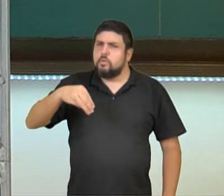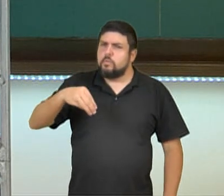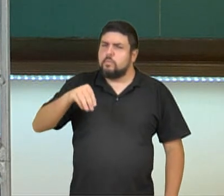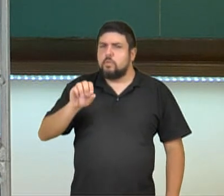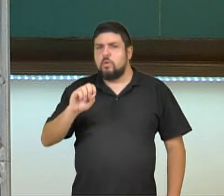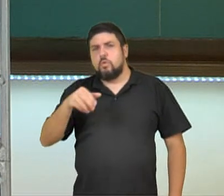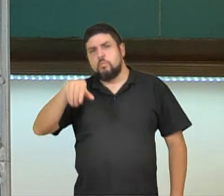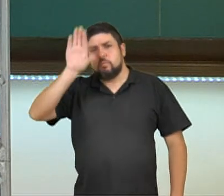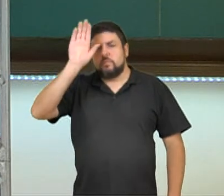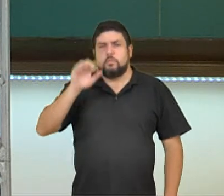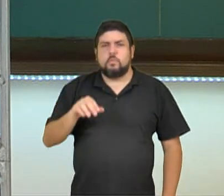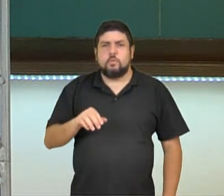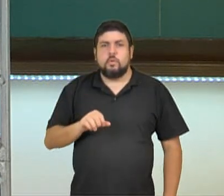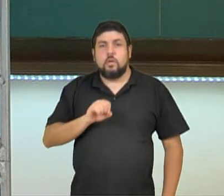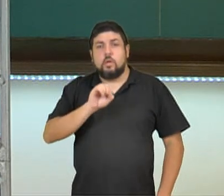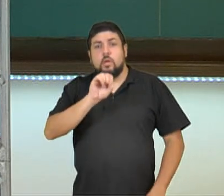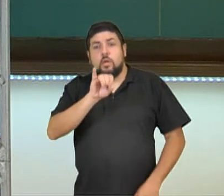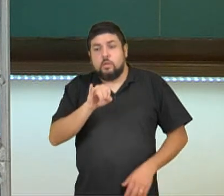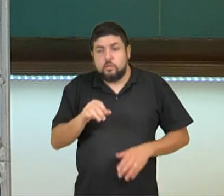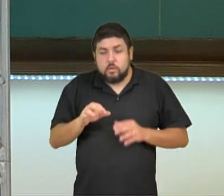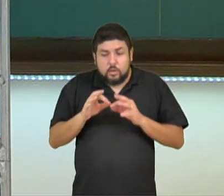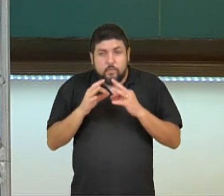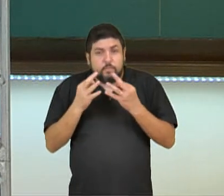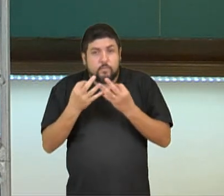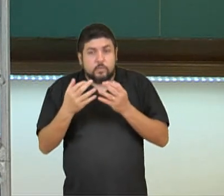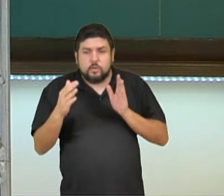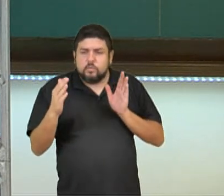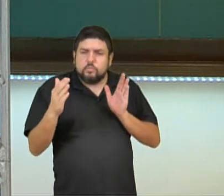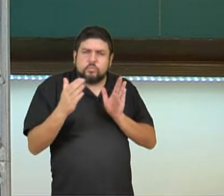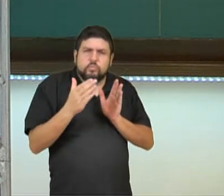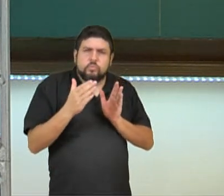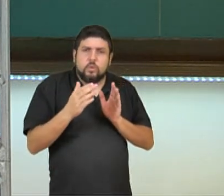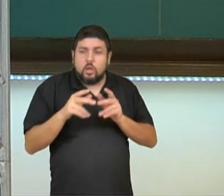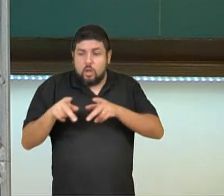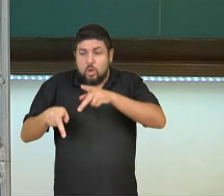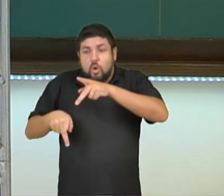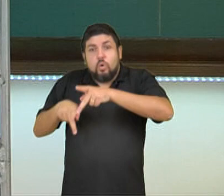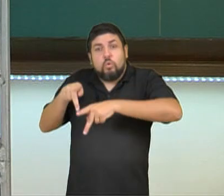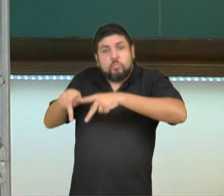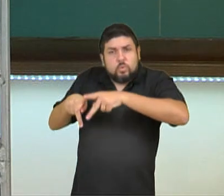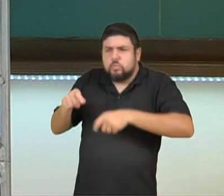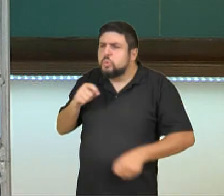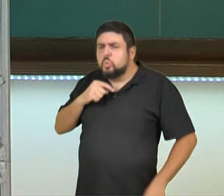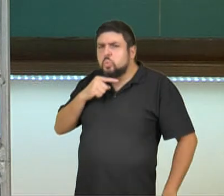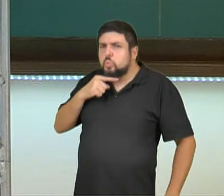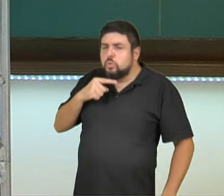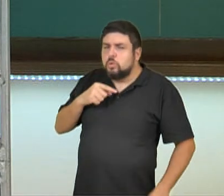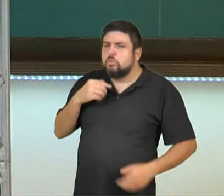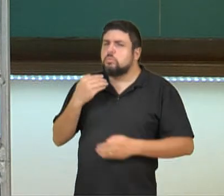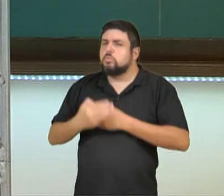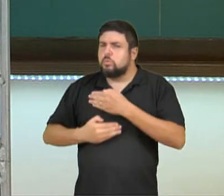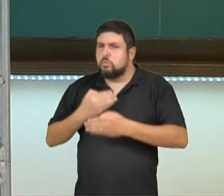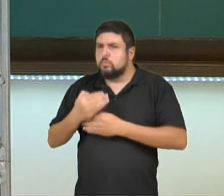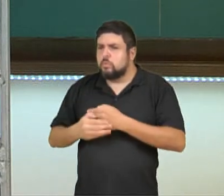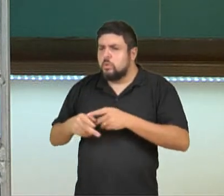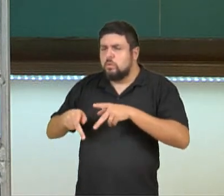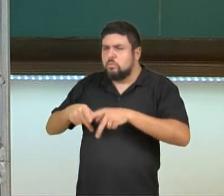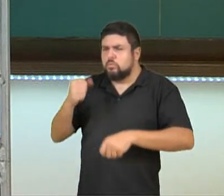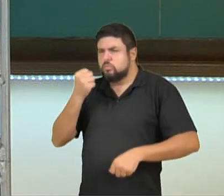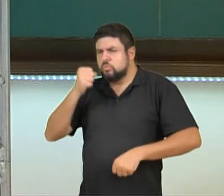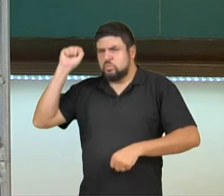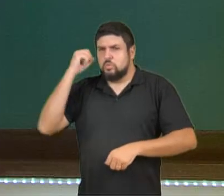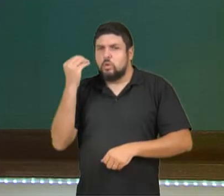pouco menores, e os nativos não podiam surfar. Então, como rebeldia, eles tentavam surfar, né? Com o tempo foi passando, e eles foram tentando